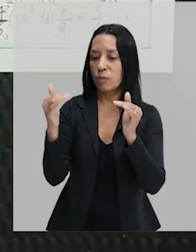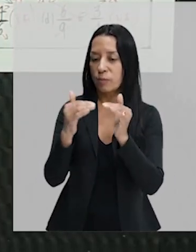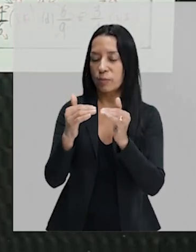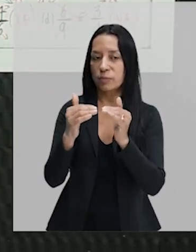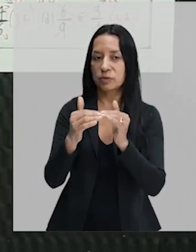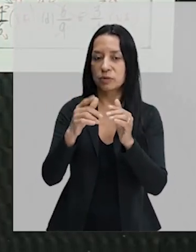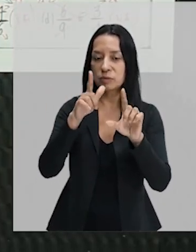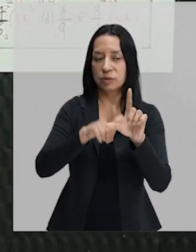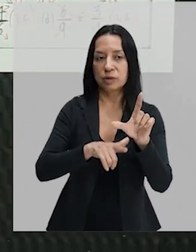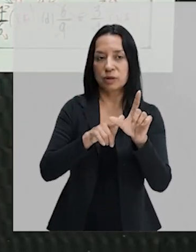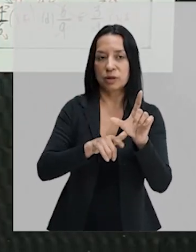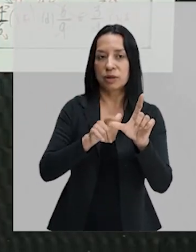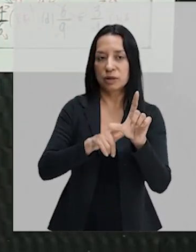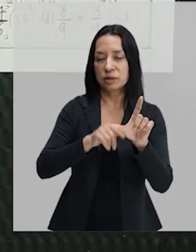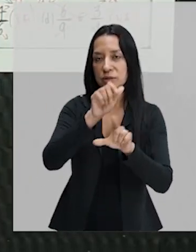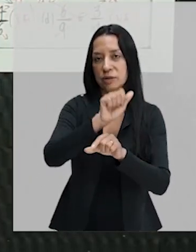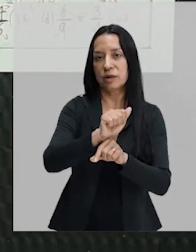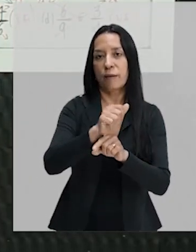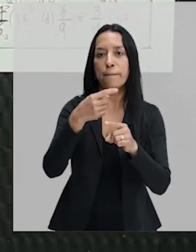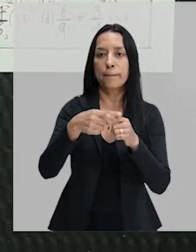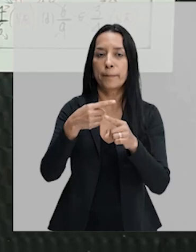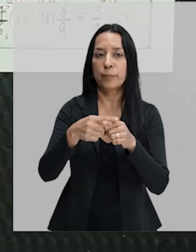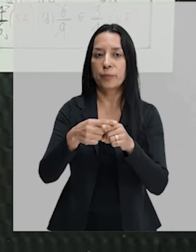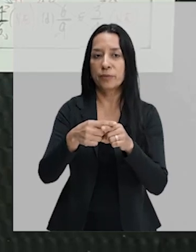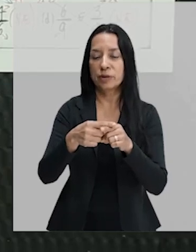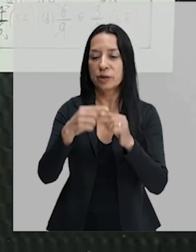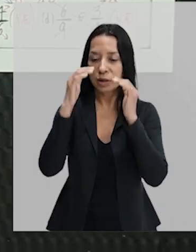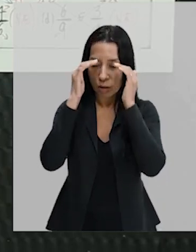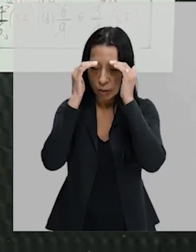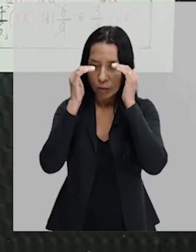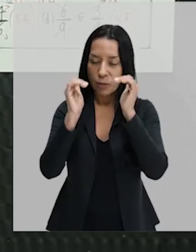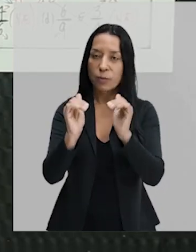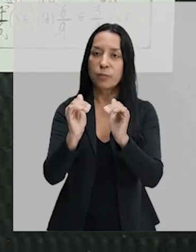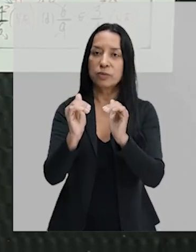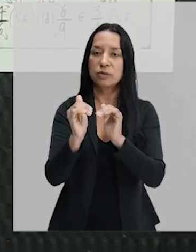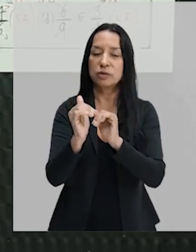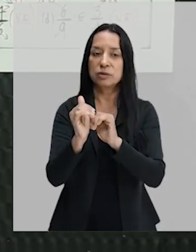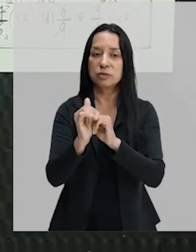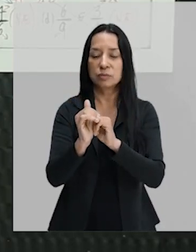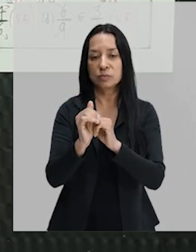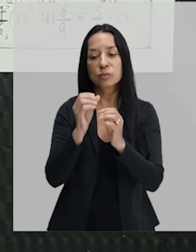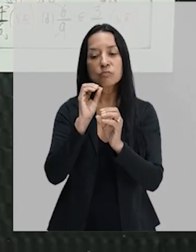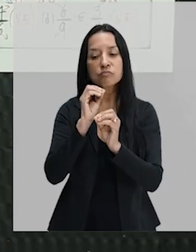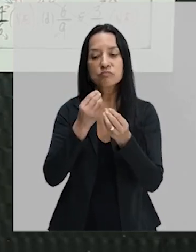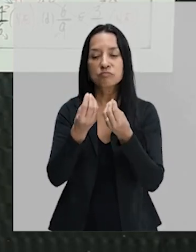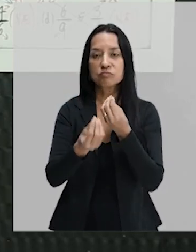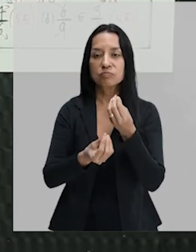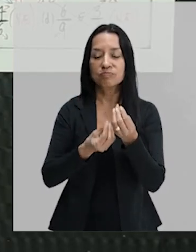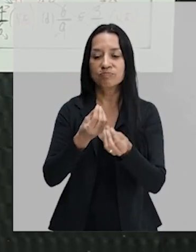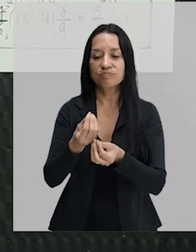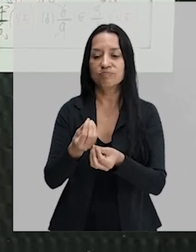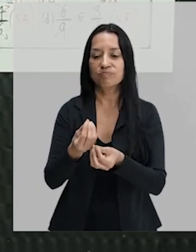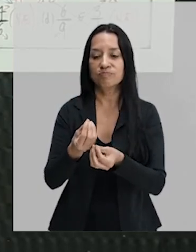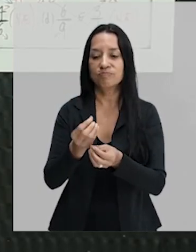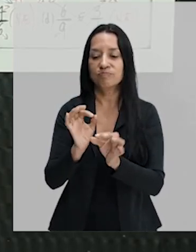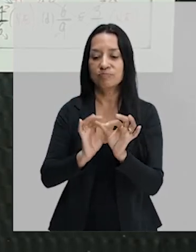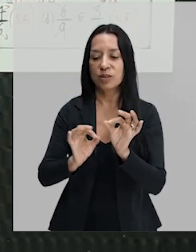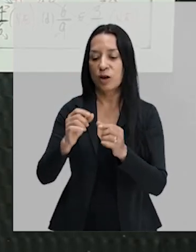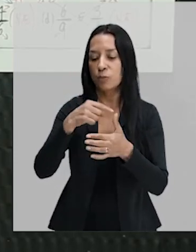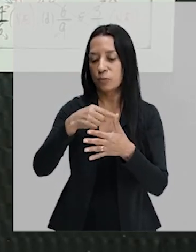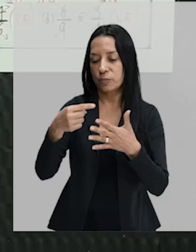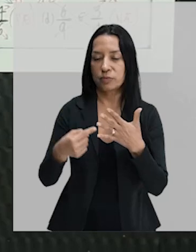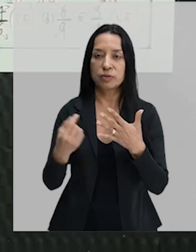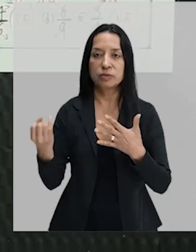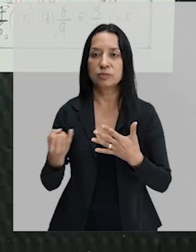é essa letra A, porque foi ela que obedeceu aí a